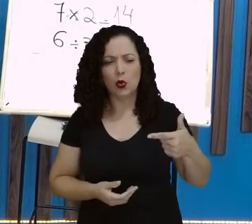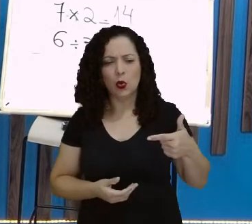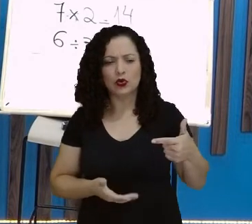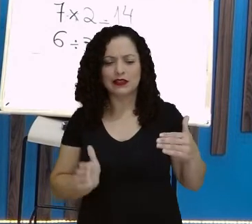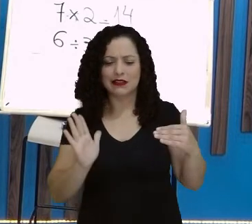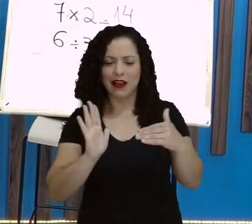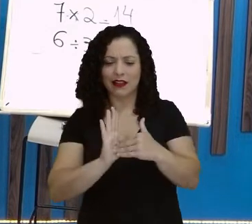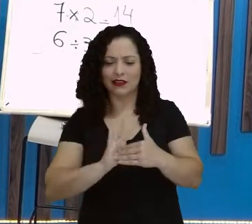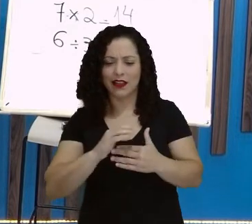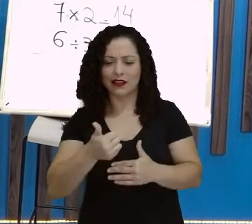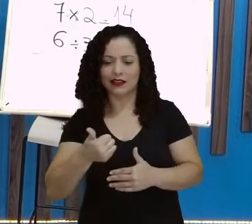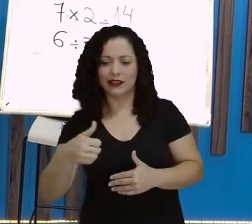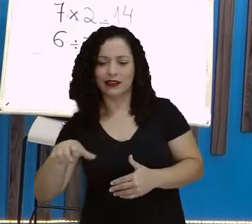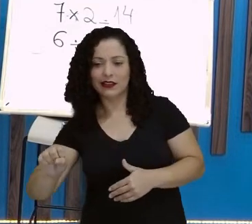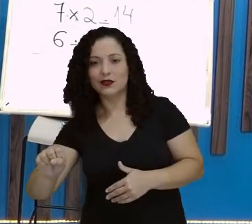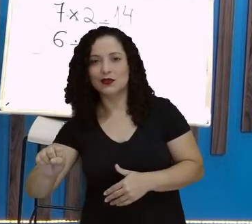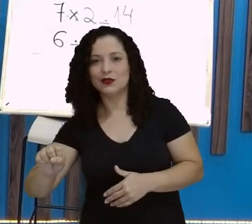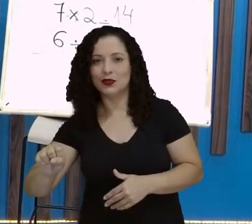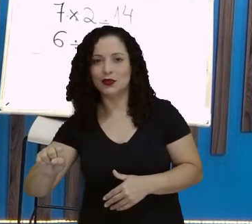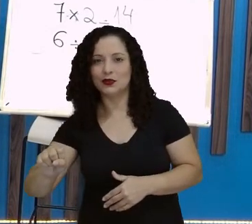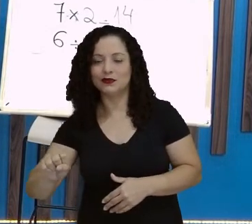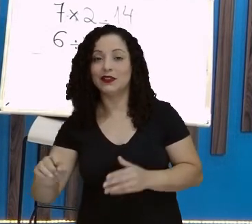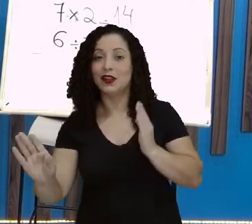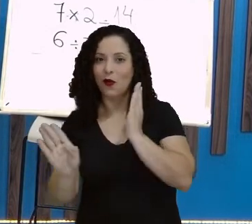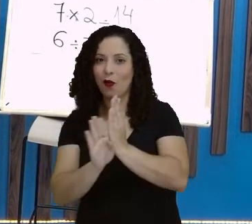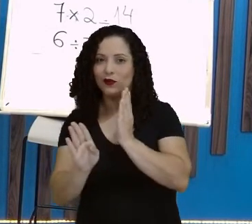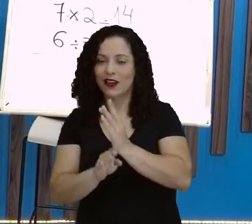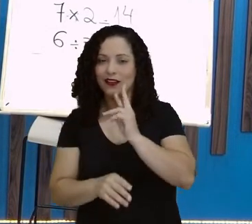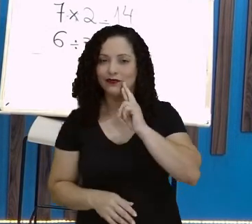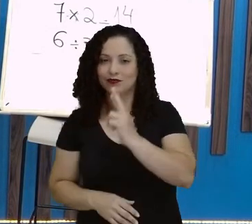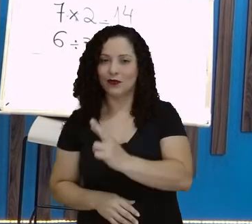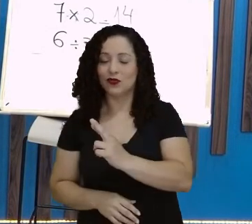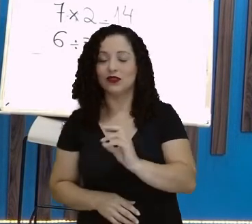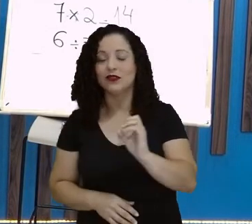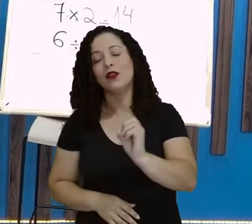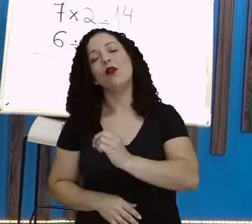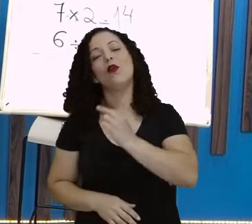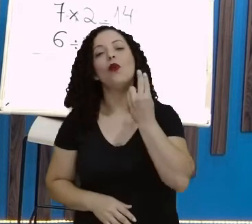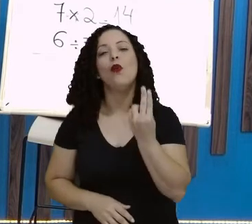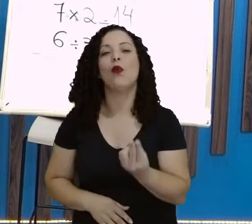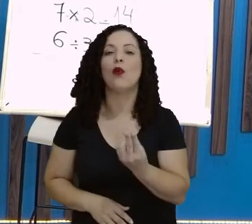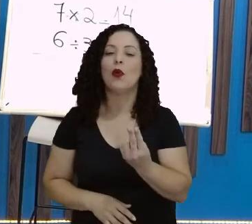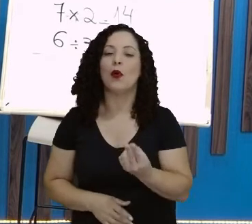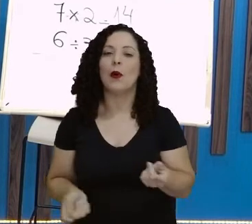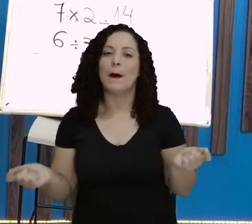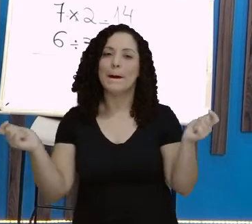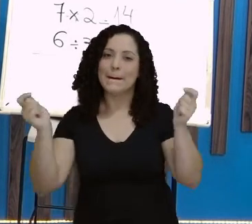em 18, você já chega na resposta. Ou também você pode